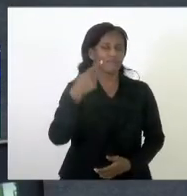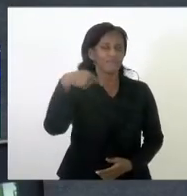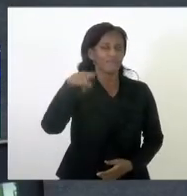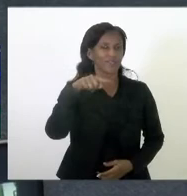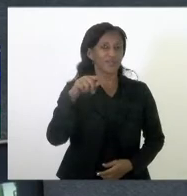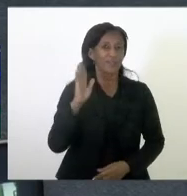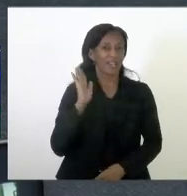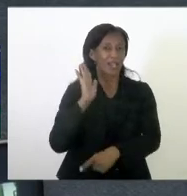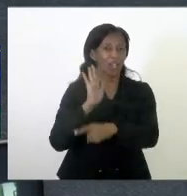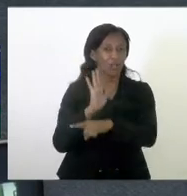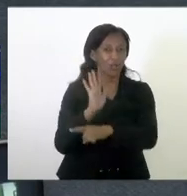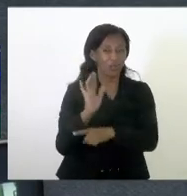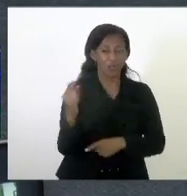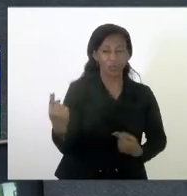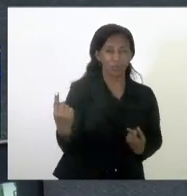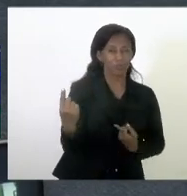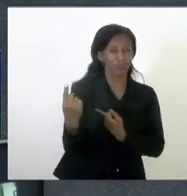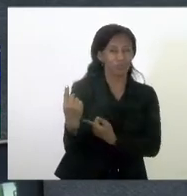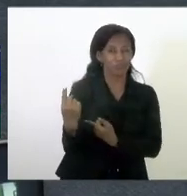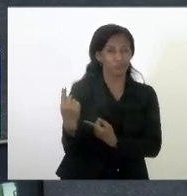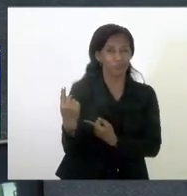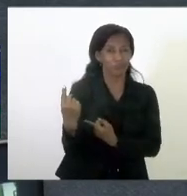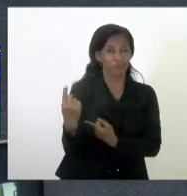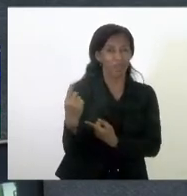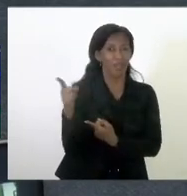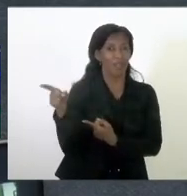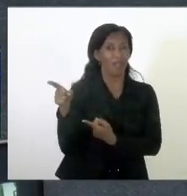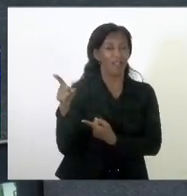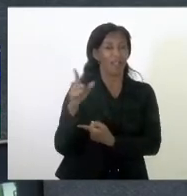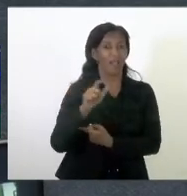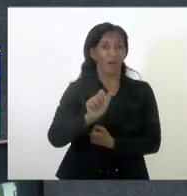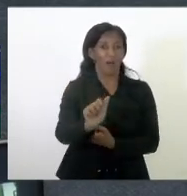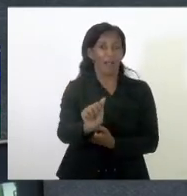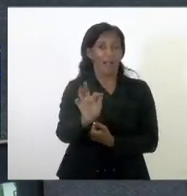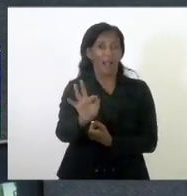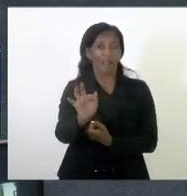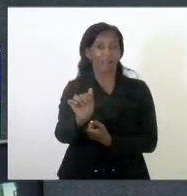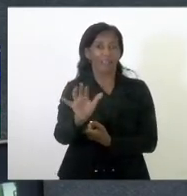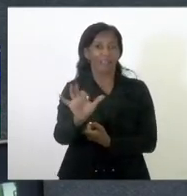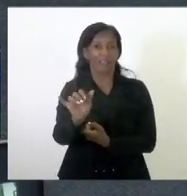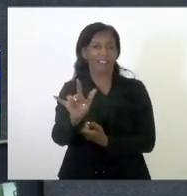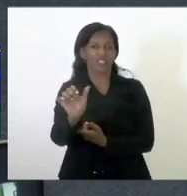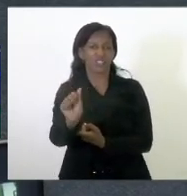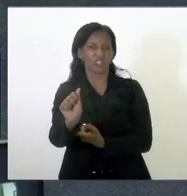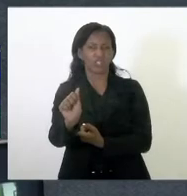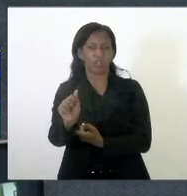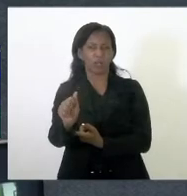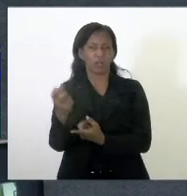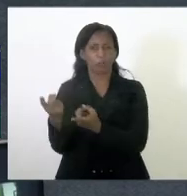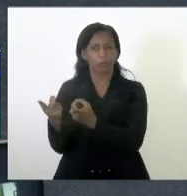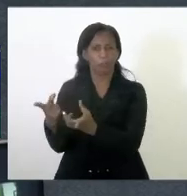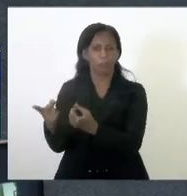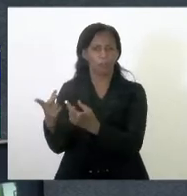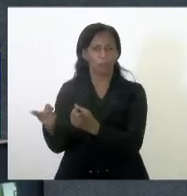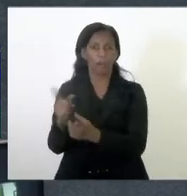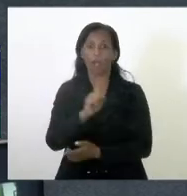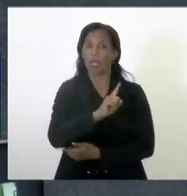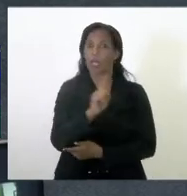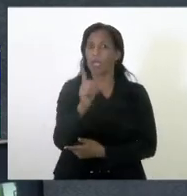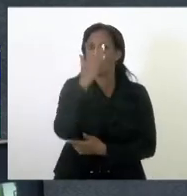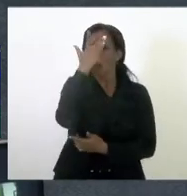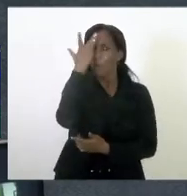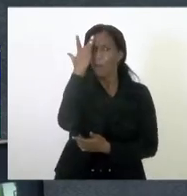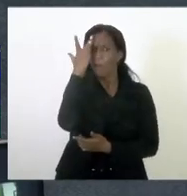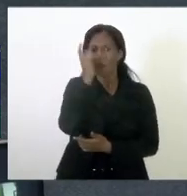única e exclusivamente ao atacadista, e não aquele que come arroz e feijão. Seja ele